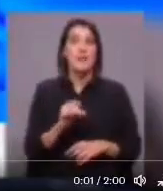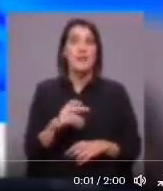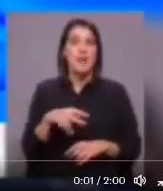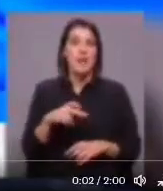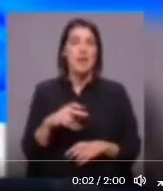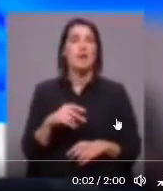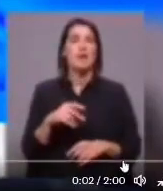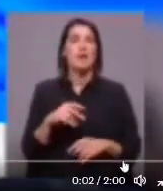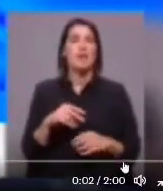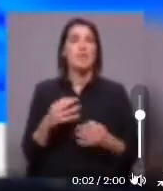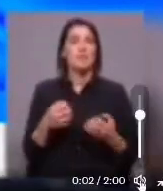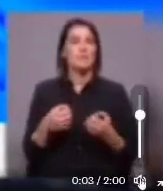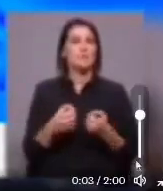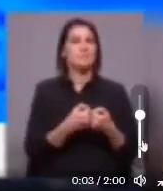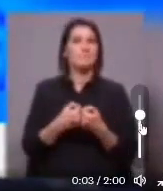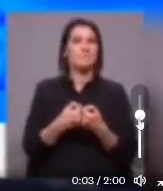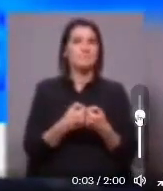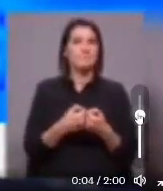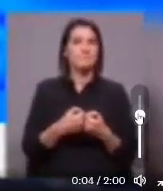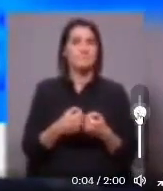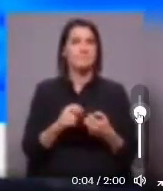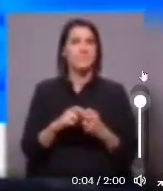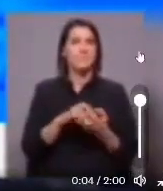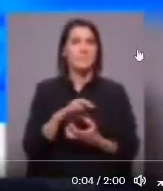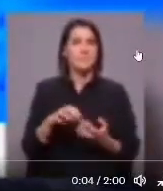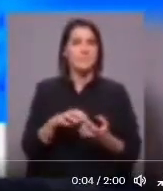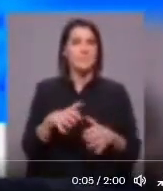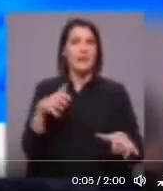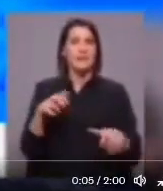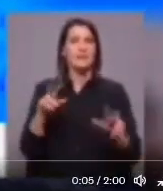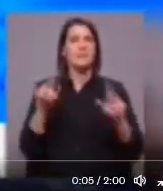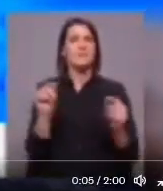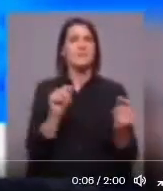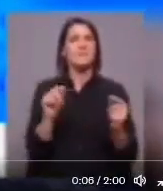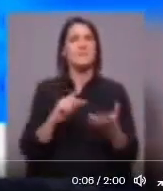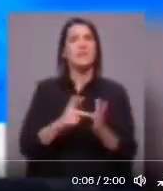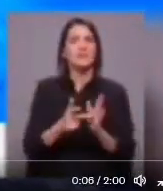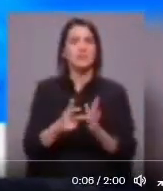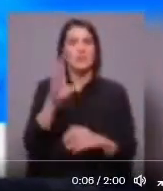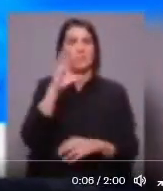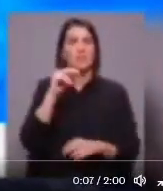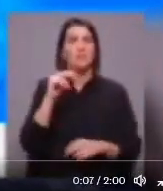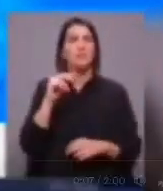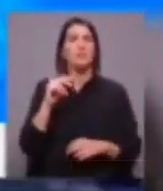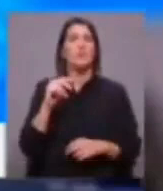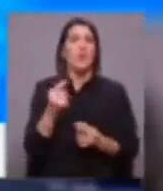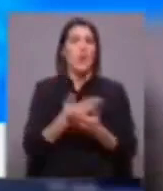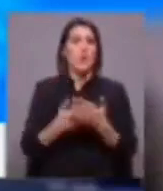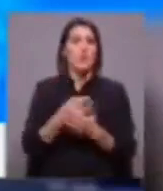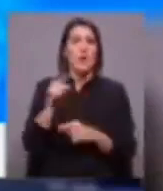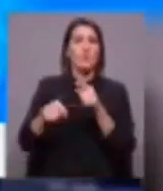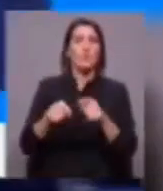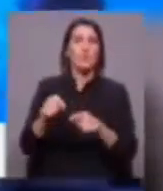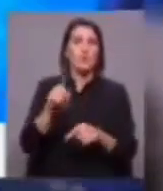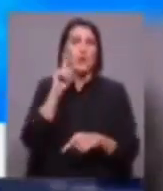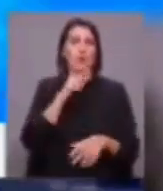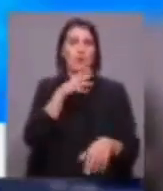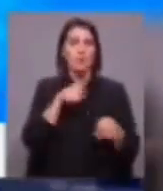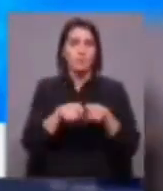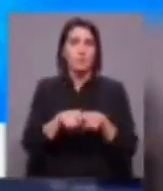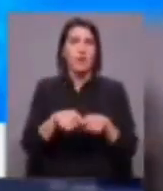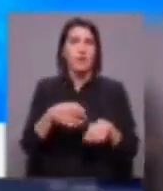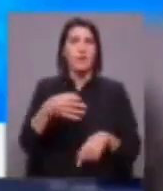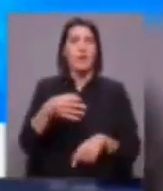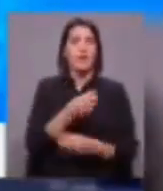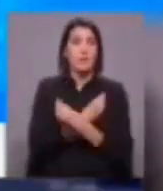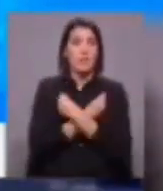tensão O parlamento a discussão era sobre tecnologias e o Ministro da Economia acusou a deputada do bloco de esquerda descer retrógrada